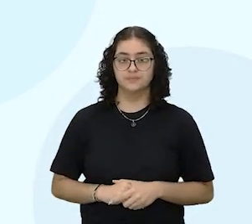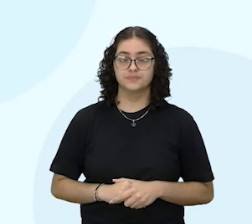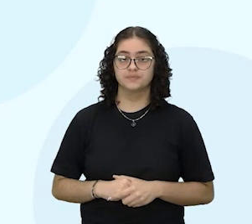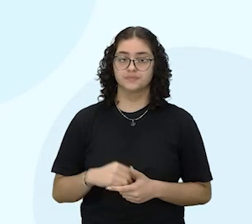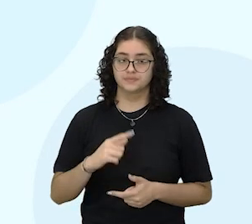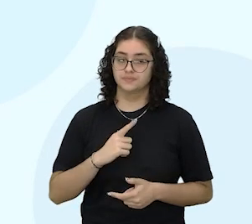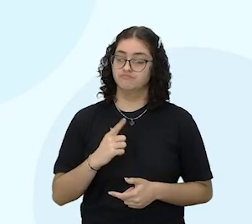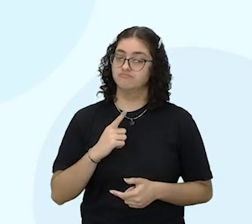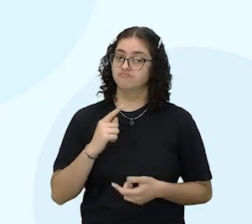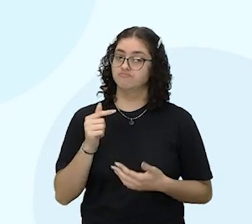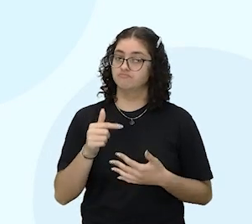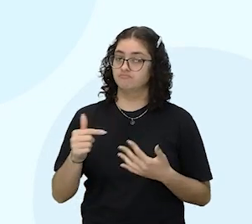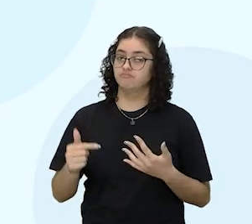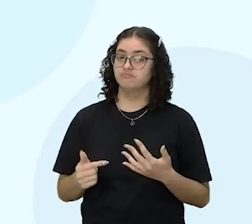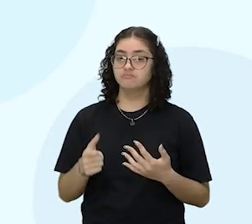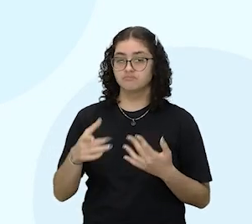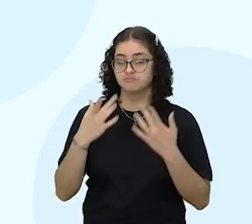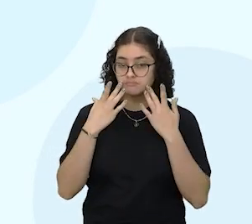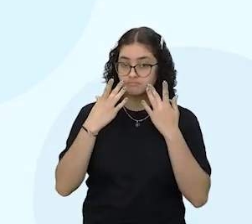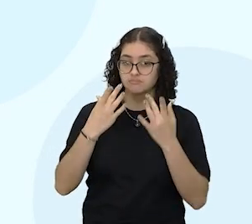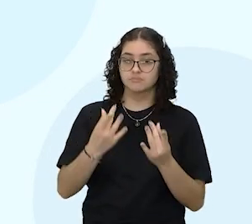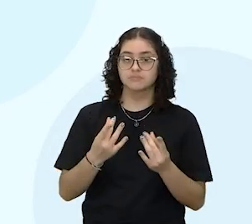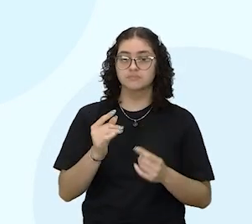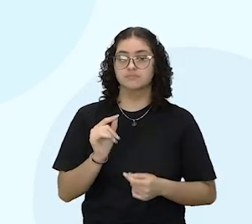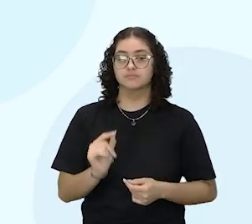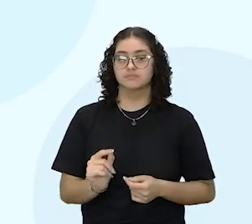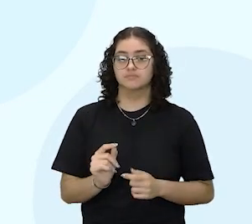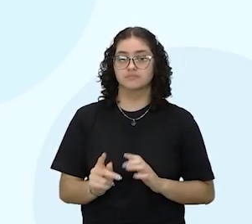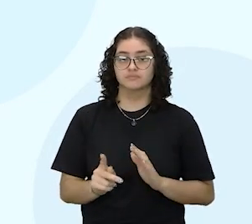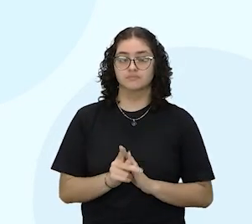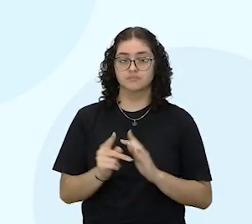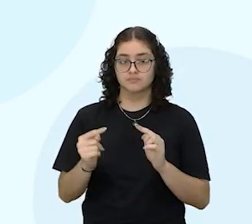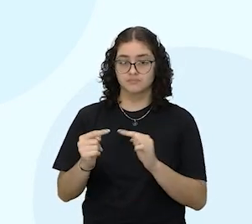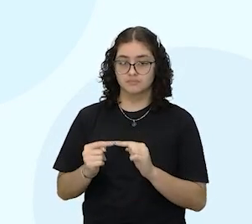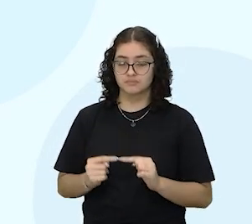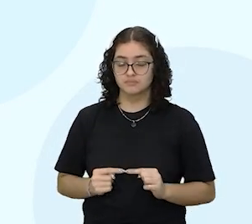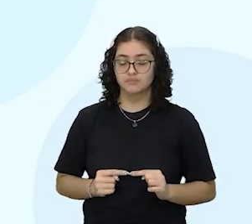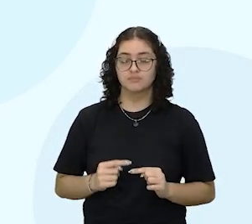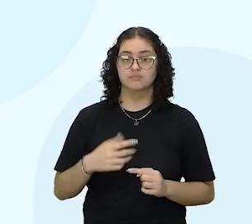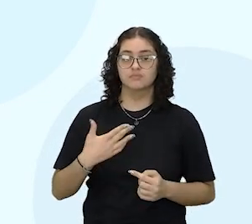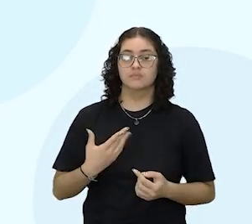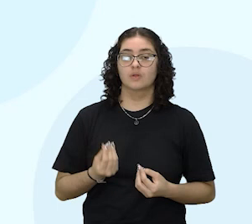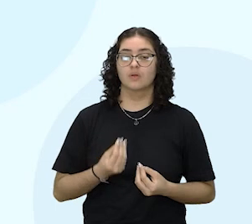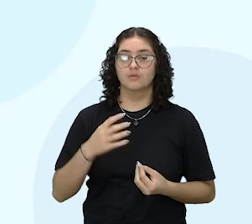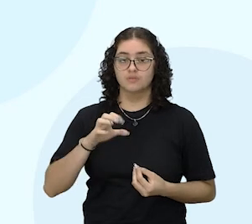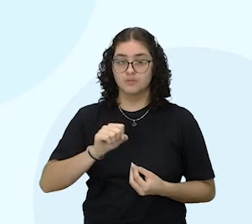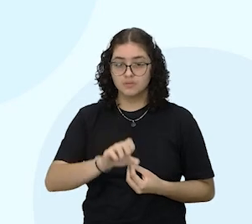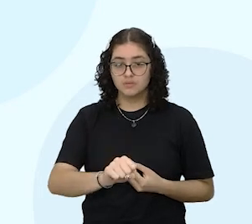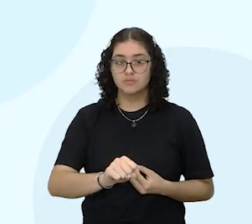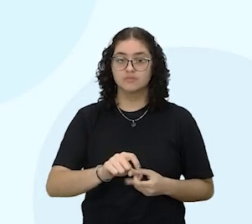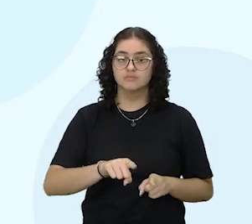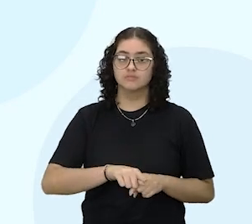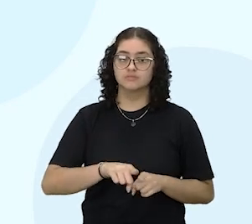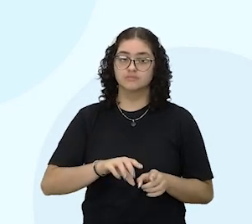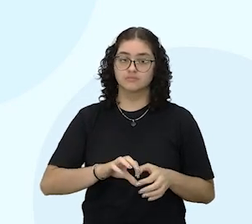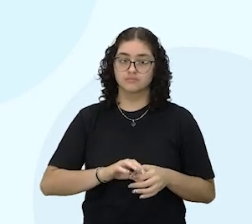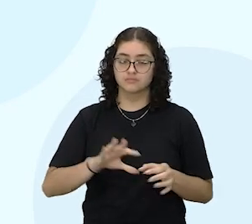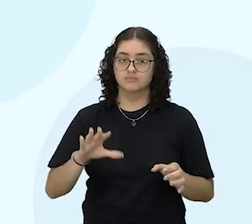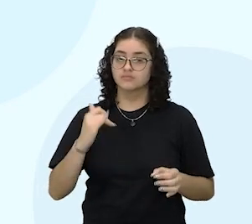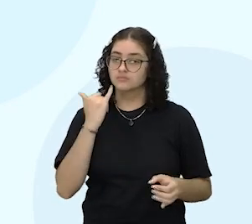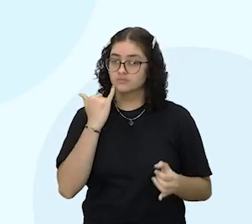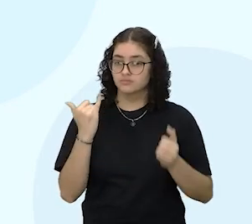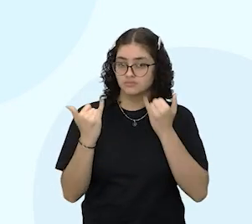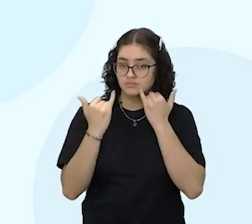alguns pontos aí que a gente vai observar, sempre pontos ligados à questão aí de coleta, né, e disponibilização de